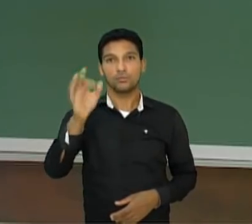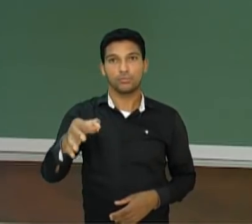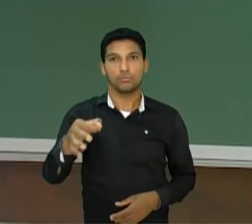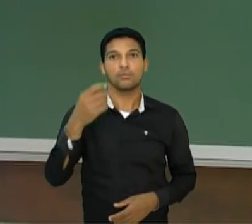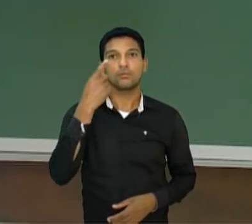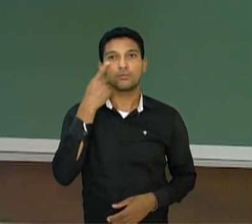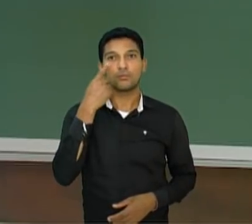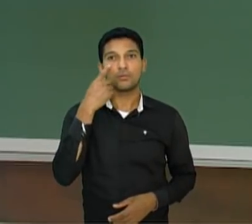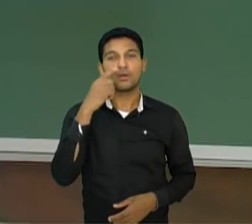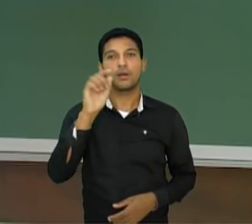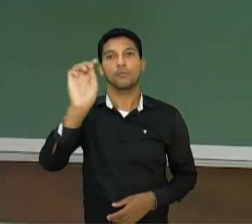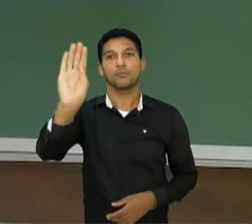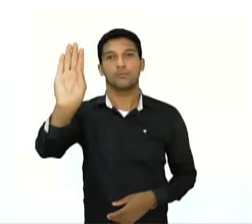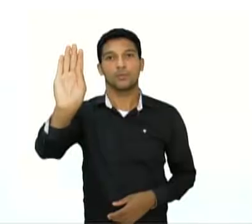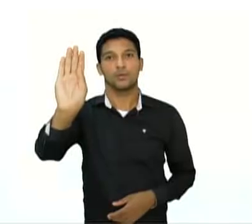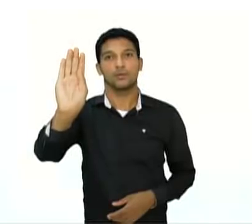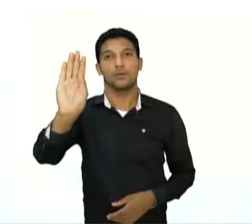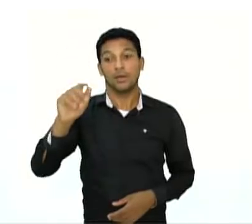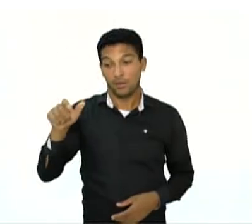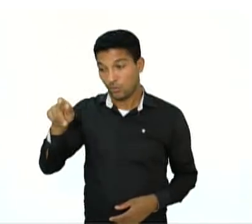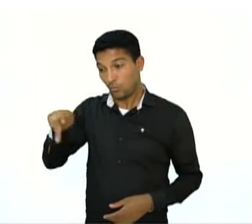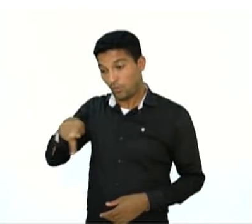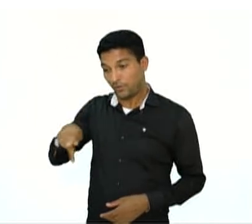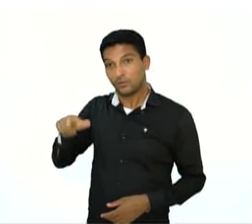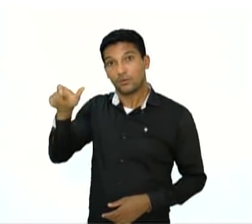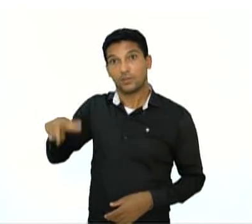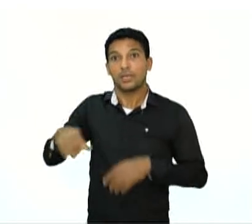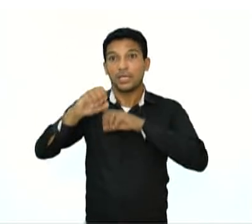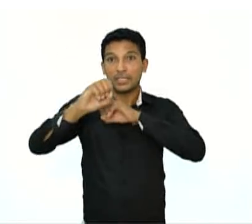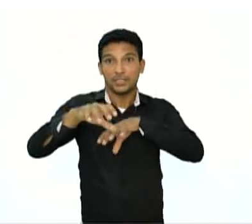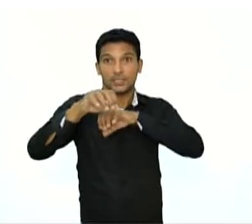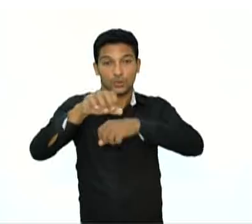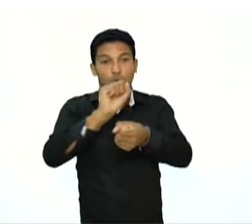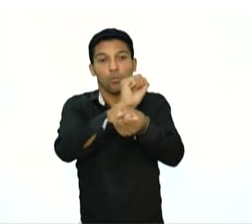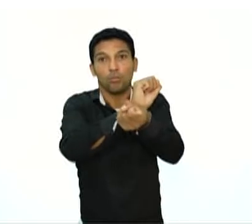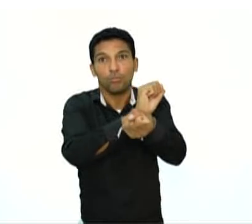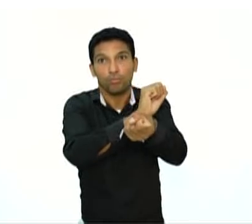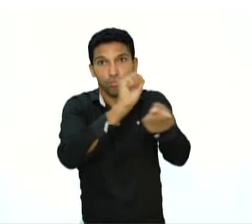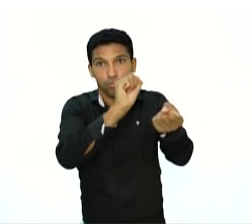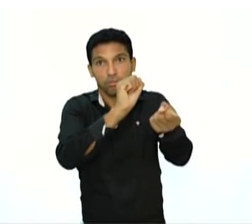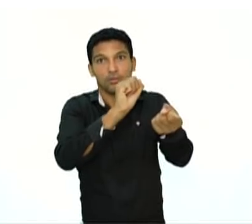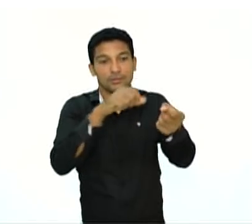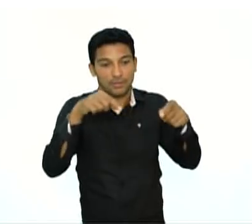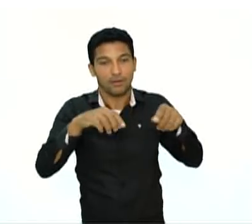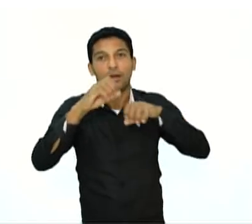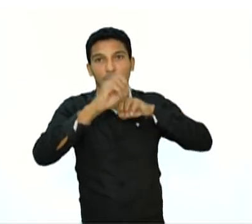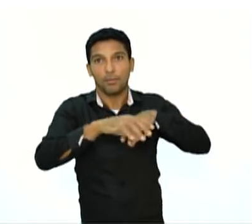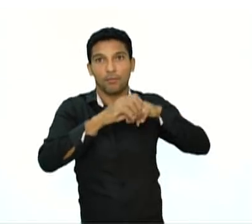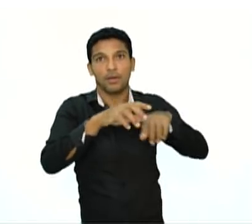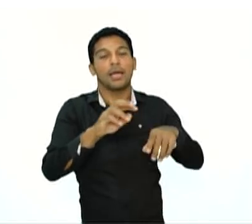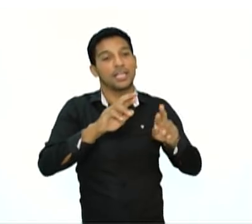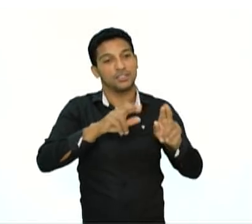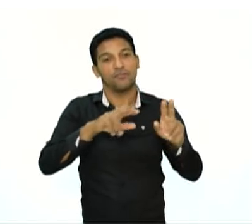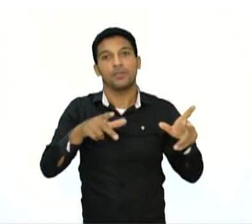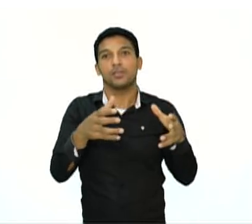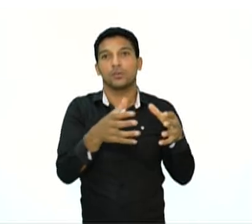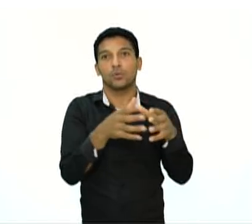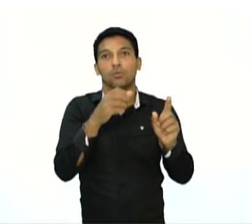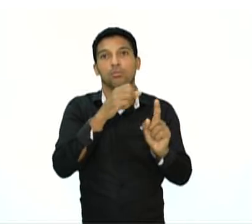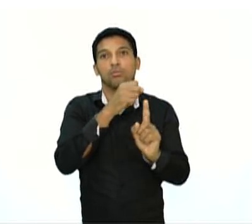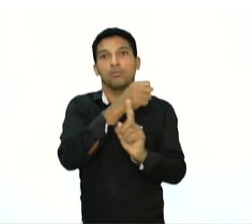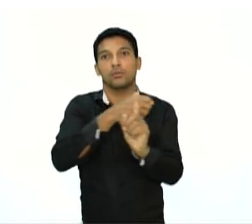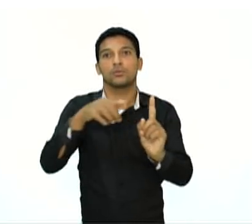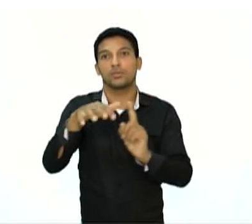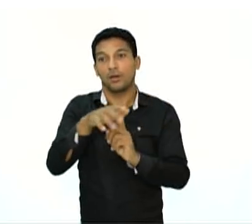de 1878, enviado, ao diretor-geral da Instrução Pública. Vale lembrar, como já foi dito,